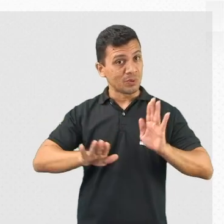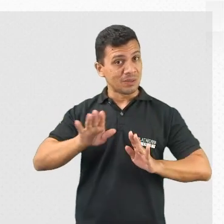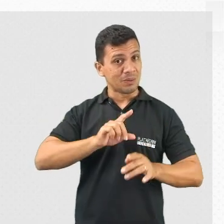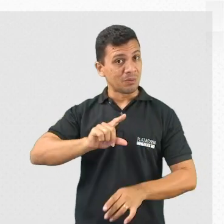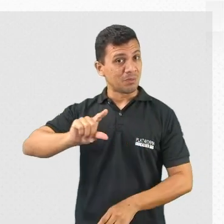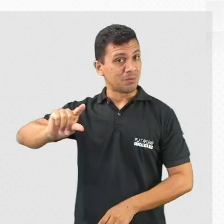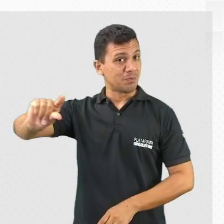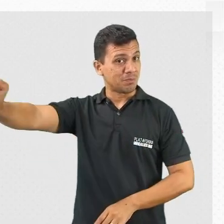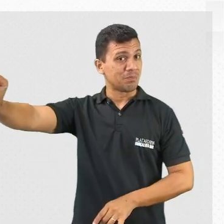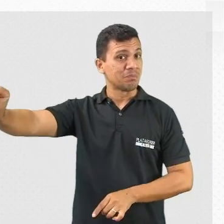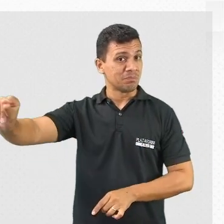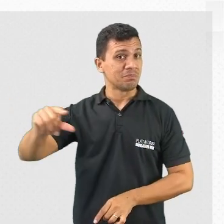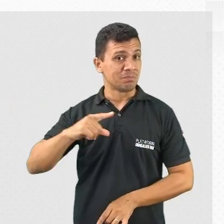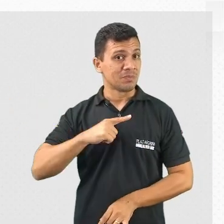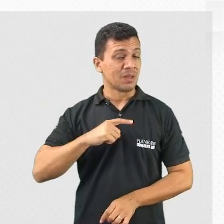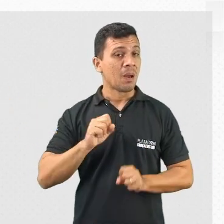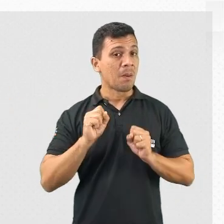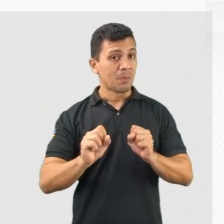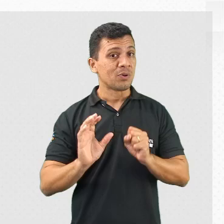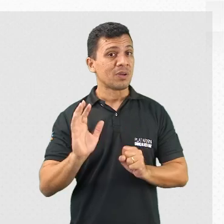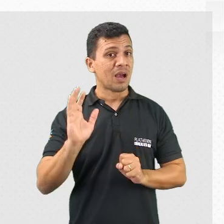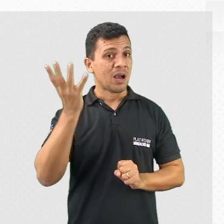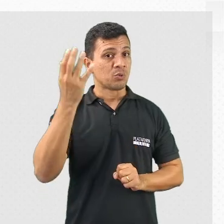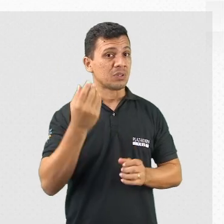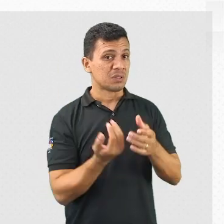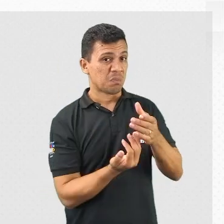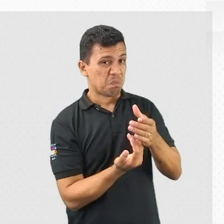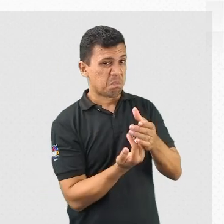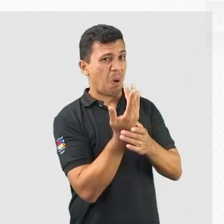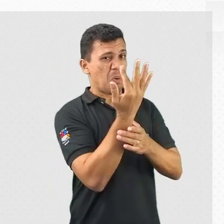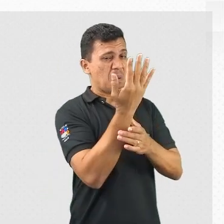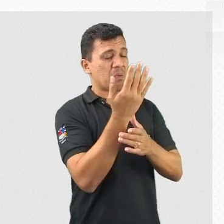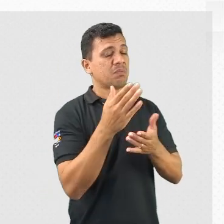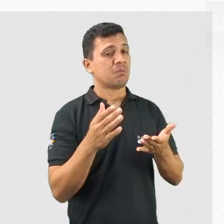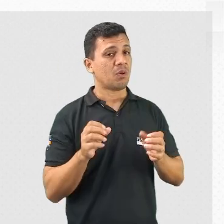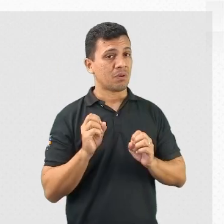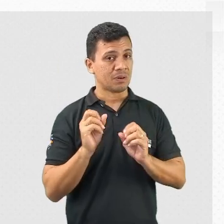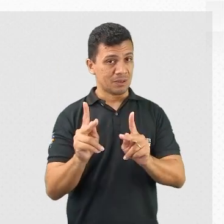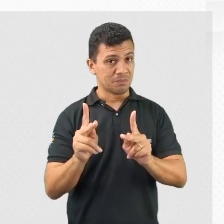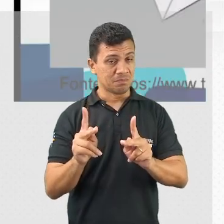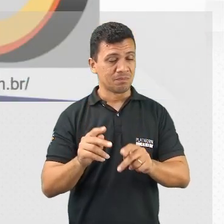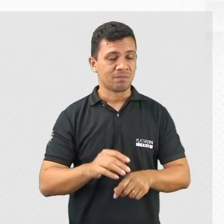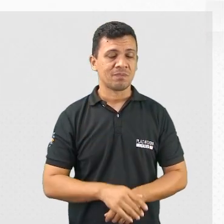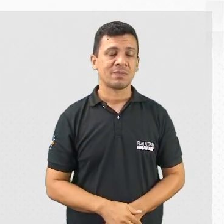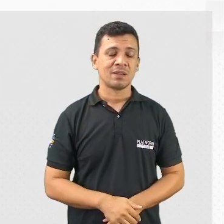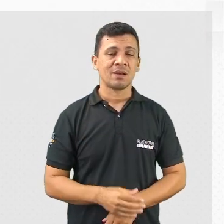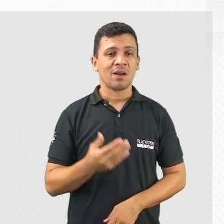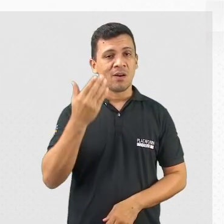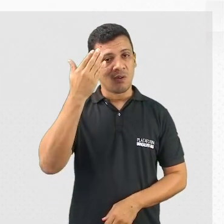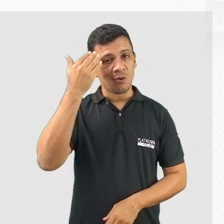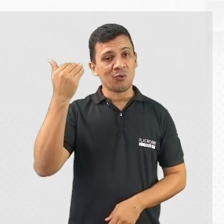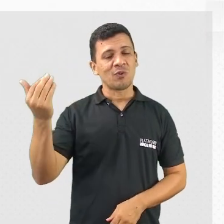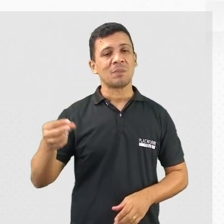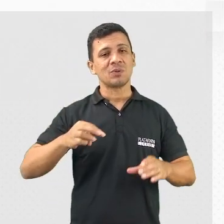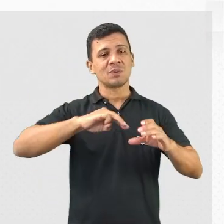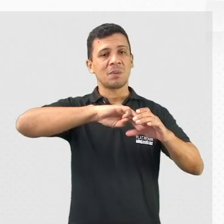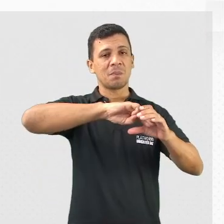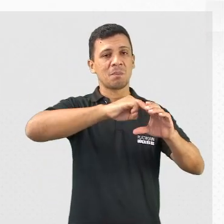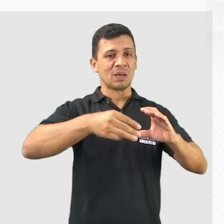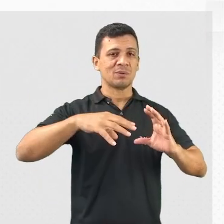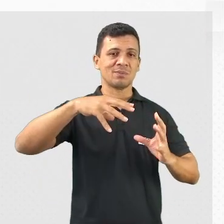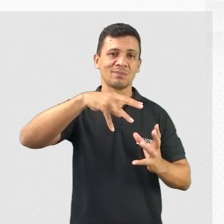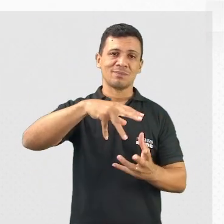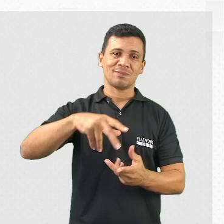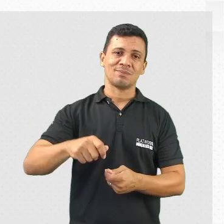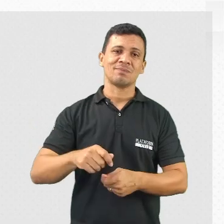então evacuar a região, porque pode acontecer um desastre a qualquer momento. Belezinha? Esse é o famoso manto da Terra. E aí, como eu já te disse,